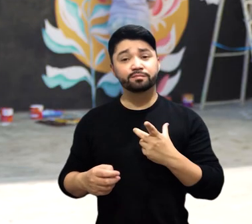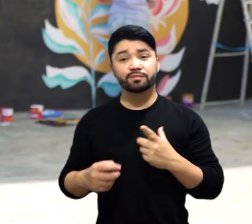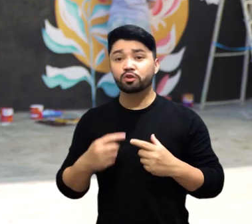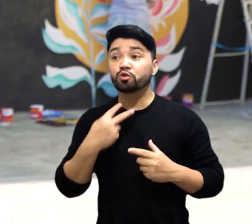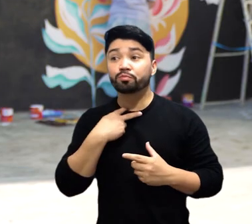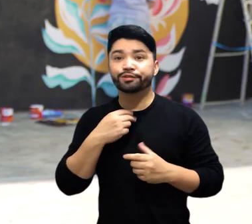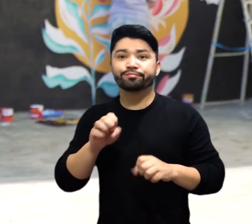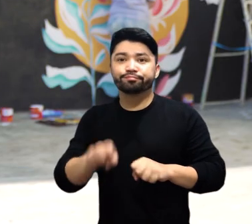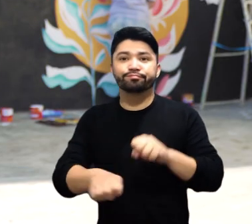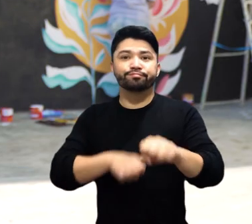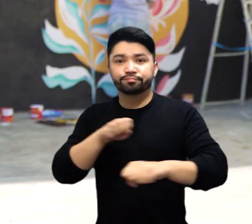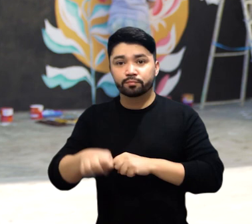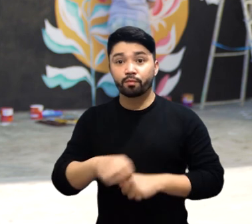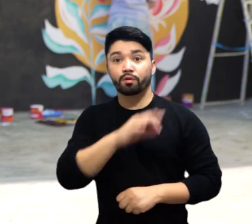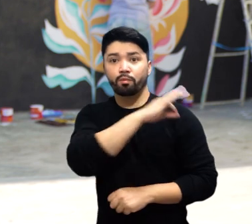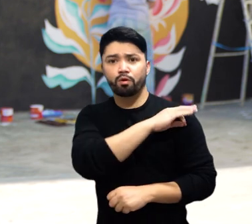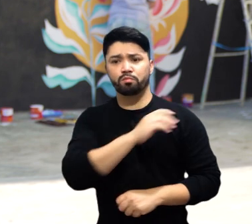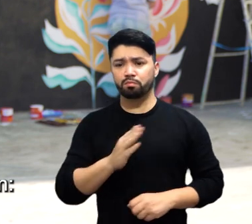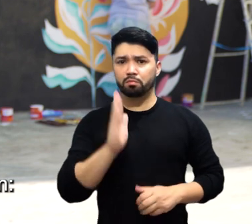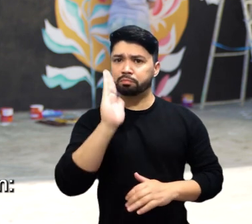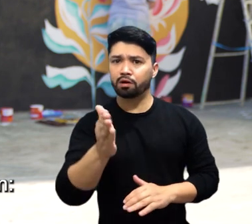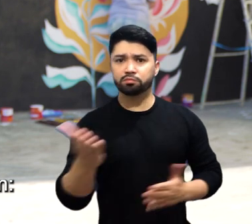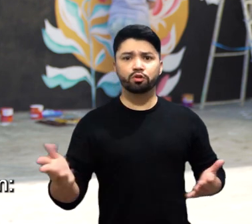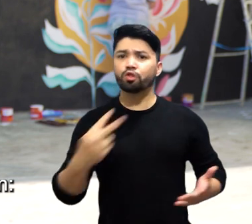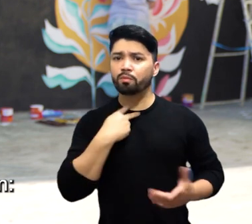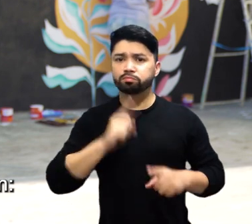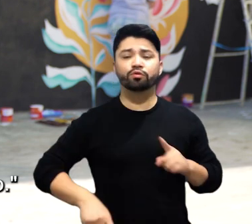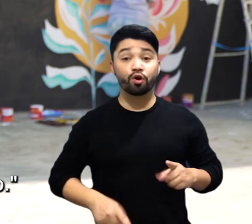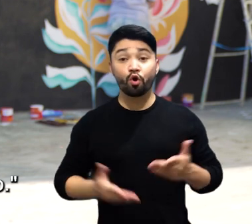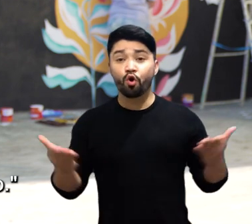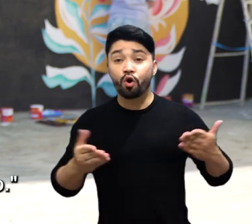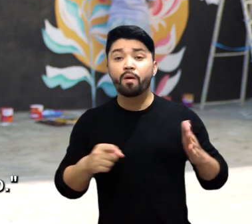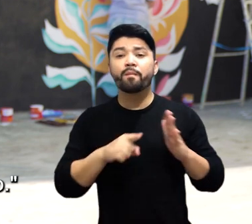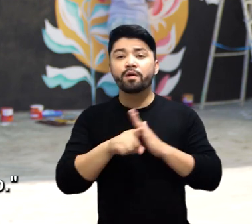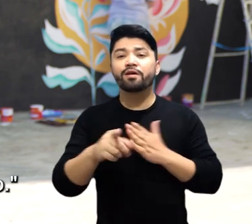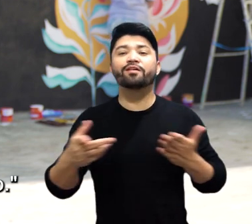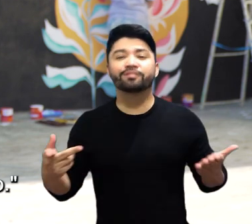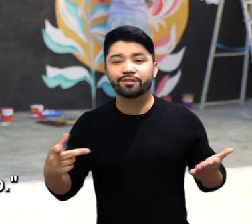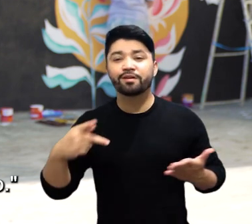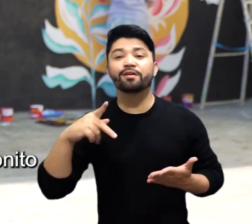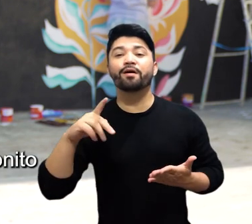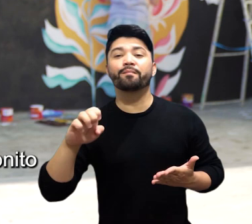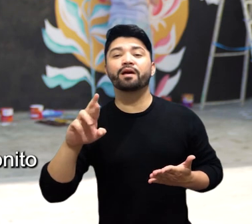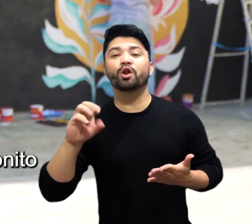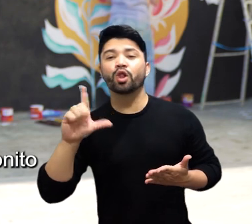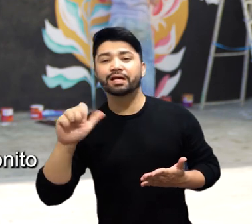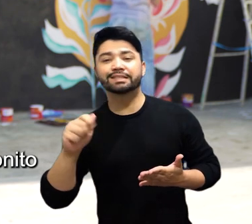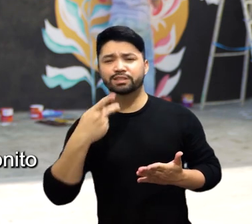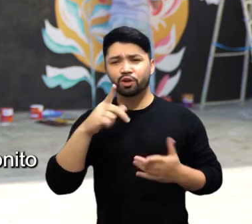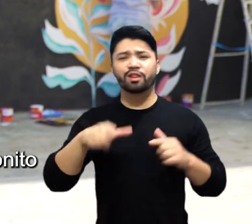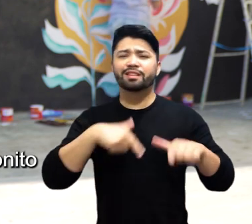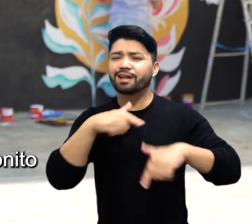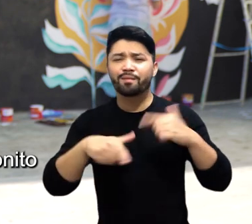de bicicleta, que a polícia me parava, já falava um golão para mim. Hoje em dia eles pegam, param assim, e aí, Pérola, nossa, tá legal seu trampo e tal. Falo, meu, isso é